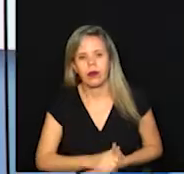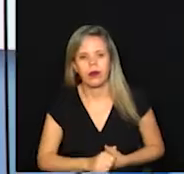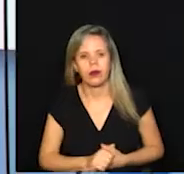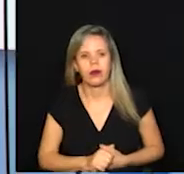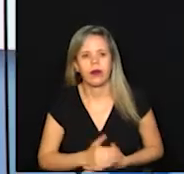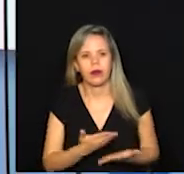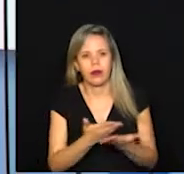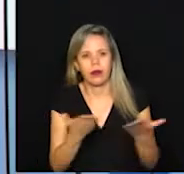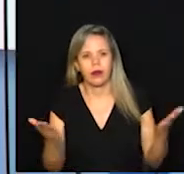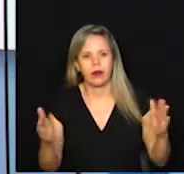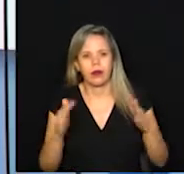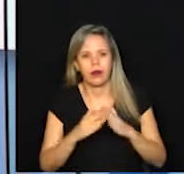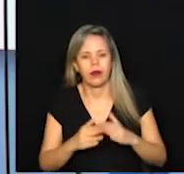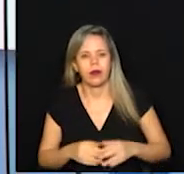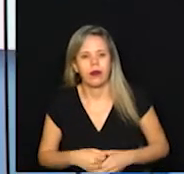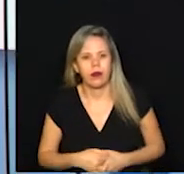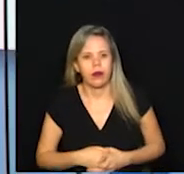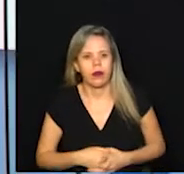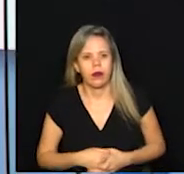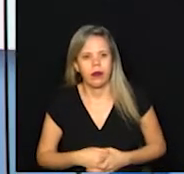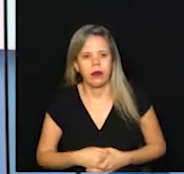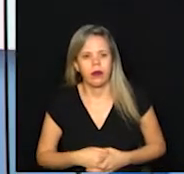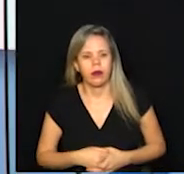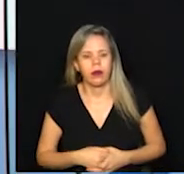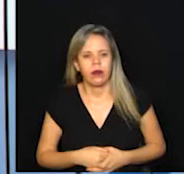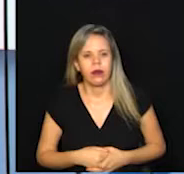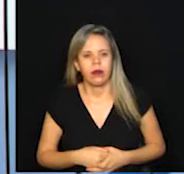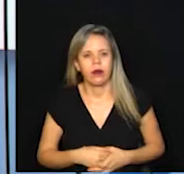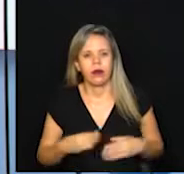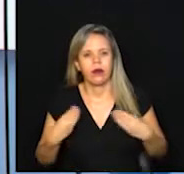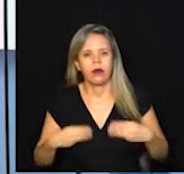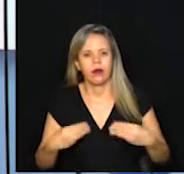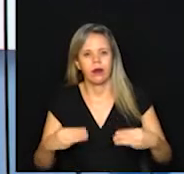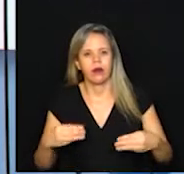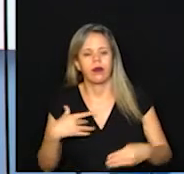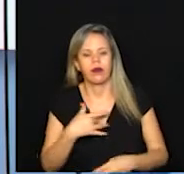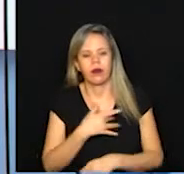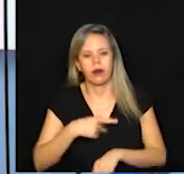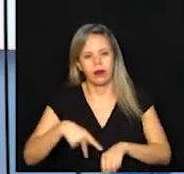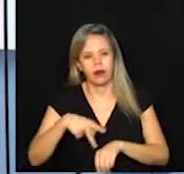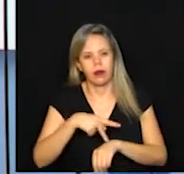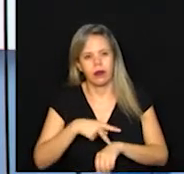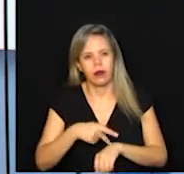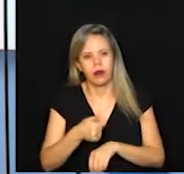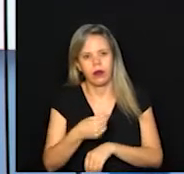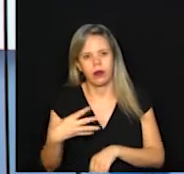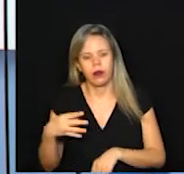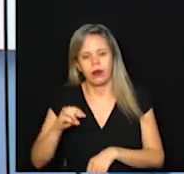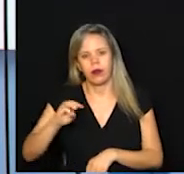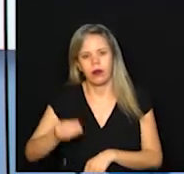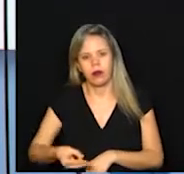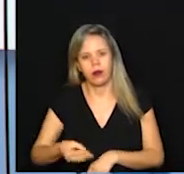Boa tarde a você aí de casa. E de acordo com o Ministério da Saúde, no país,